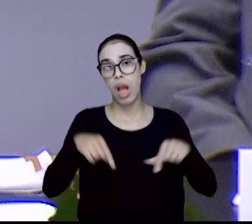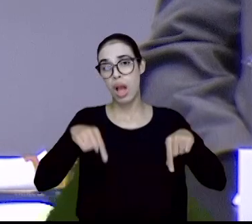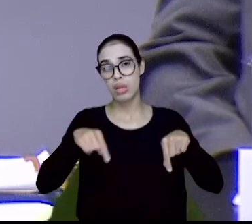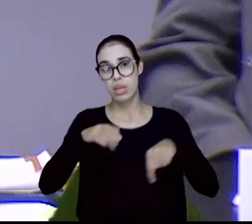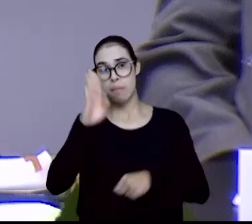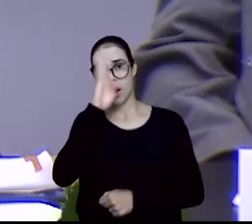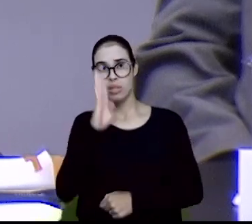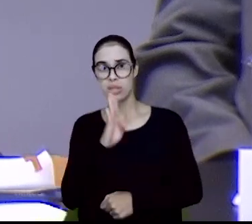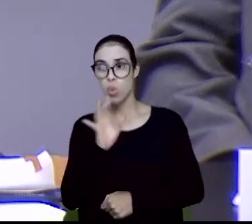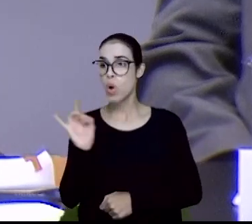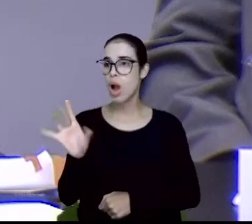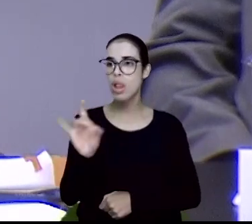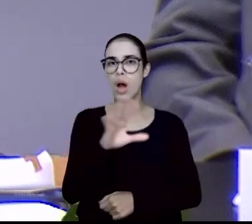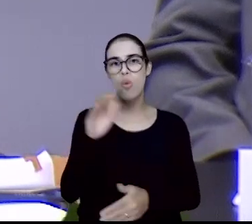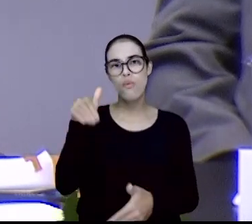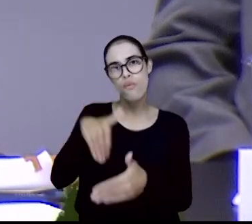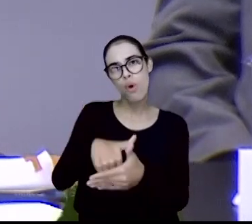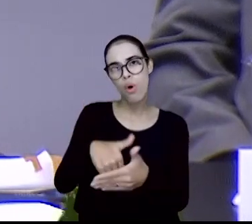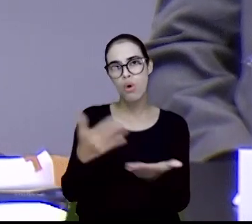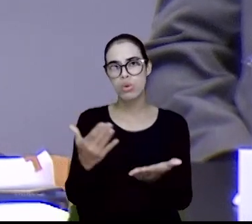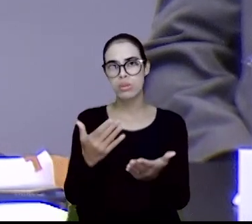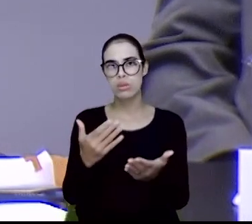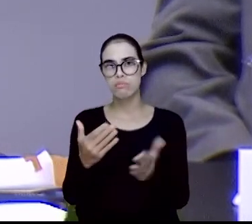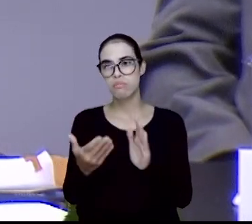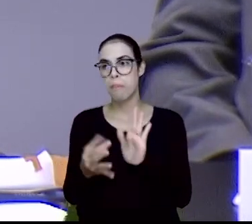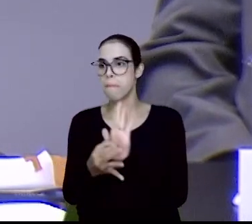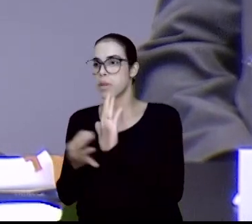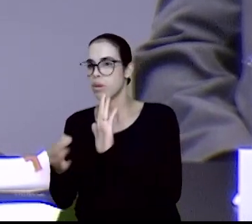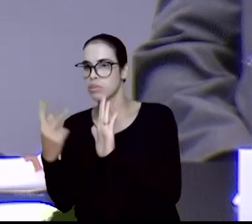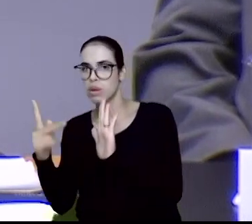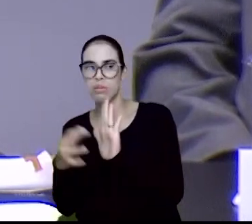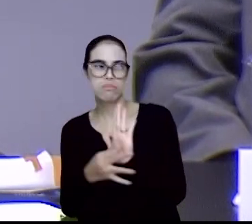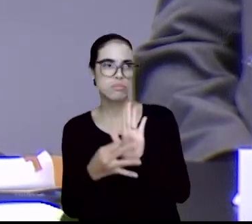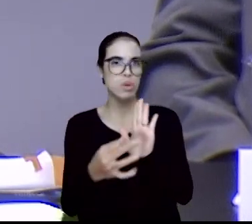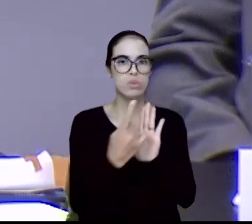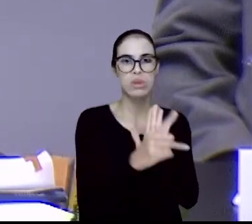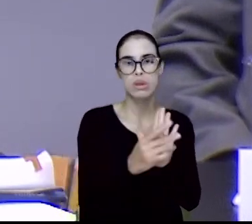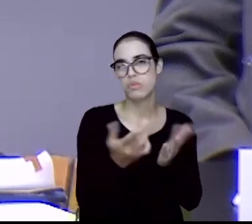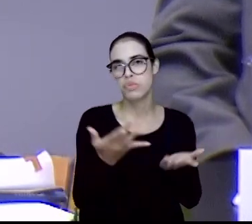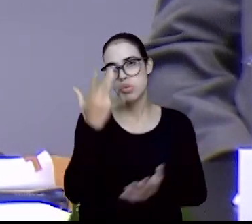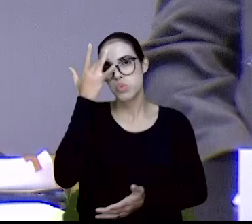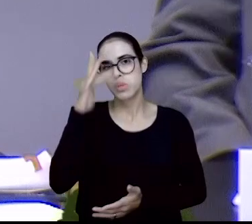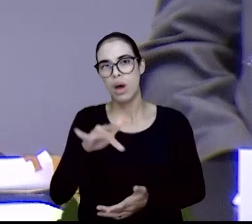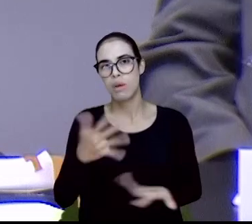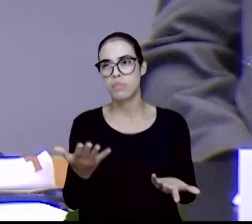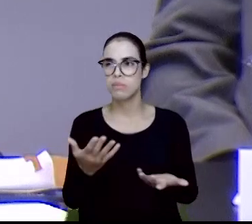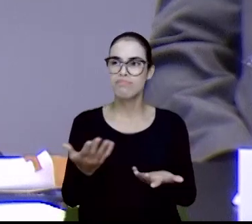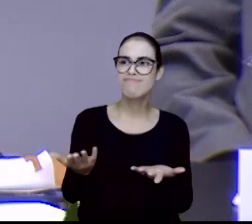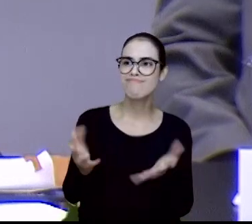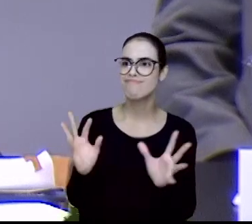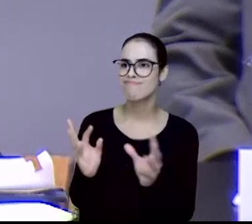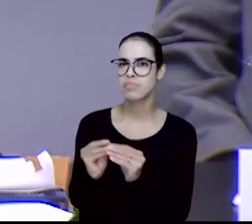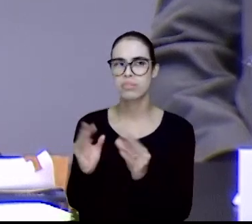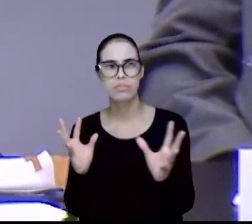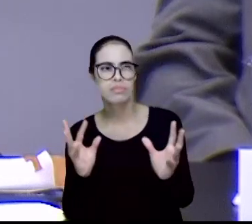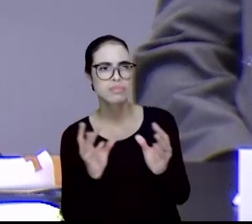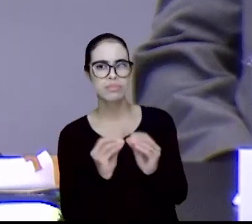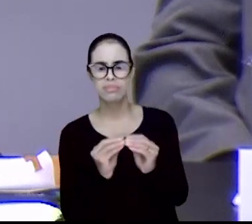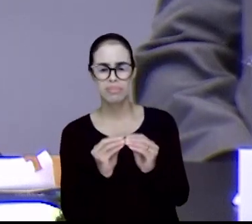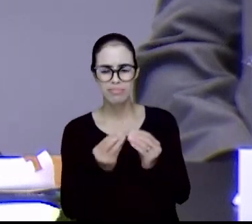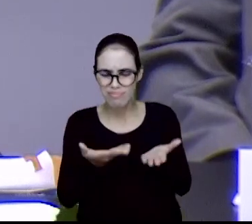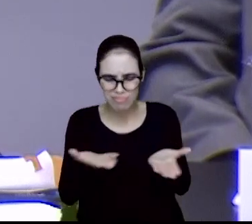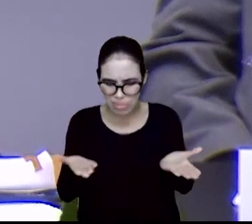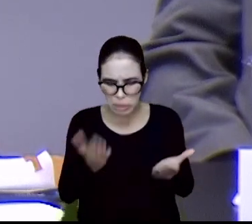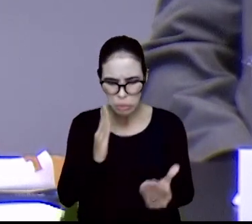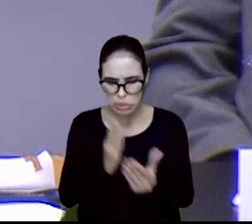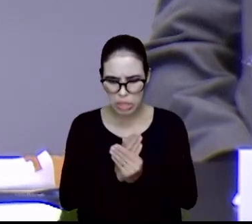vezes cada um vota por um fundamento, às vezes você não sabe exatamente o que é a tese vinculante.